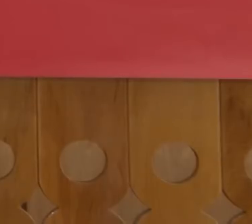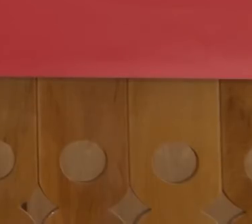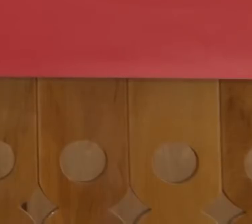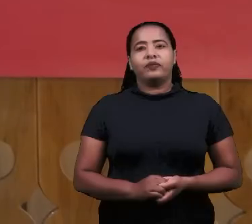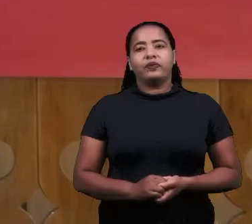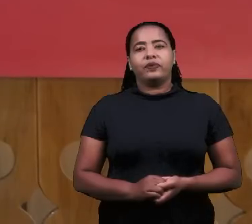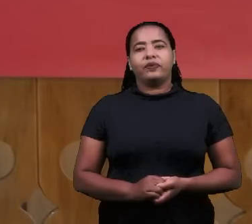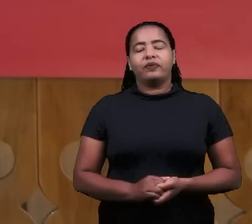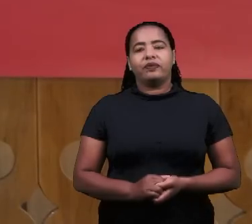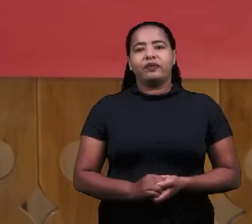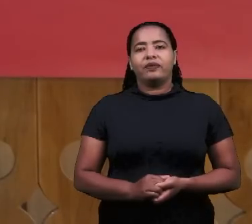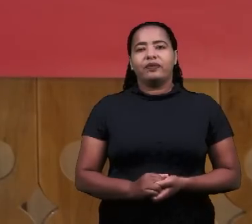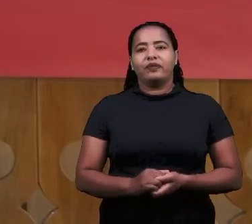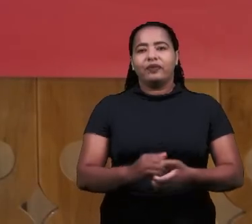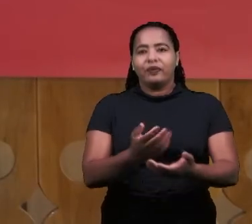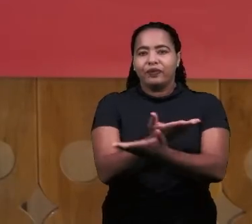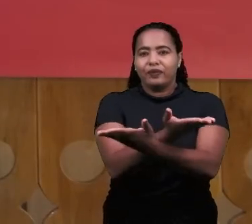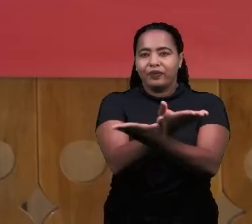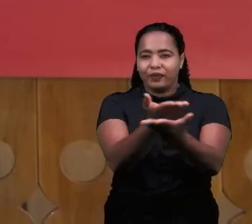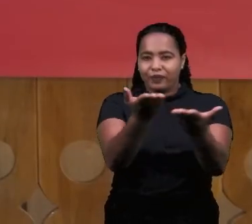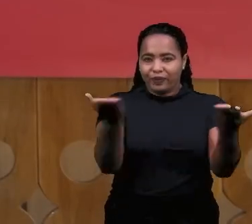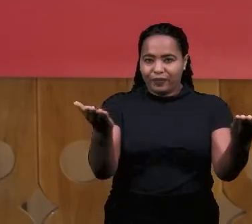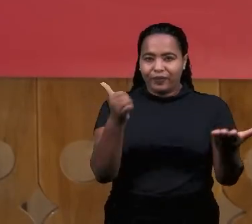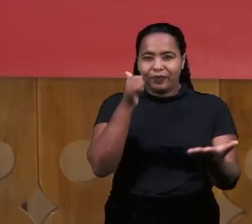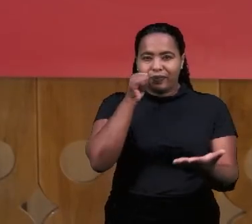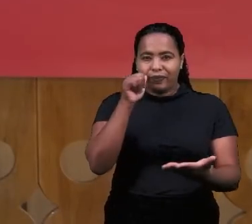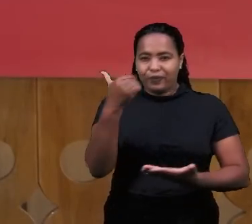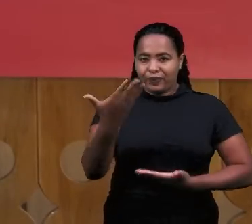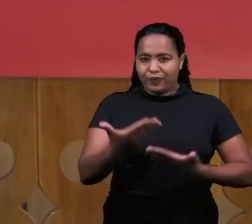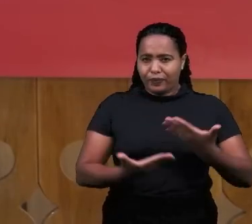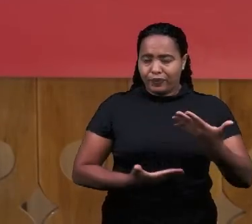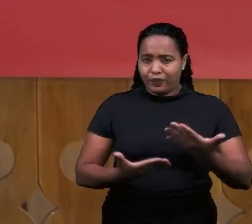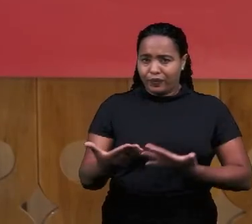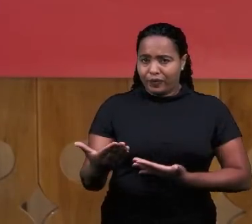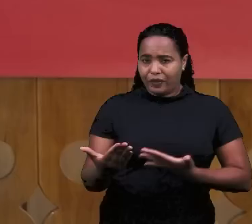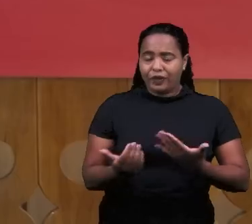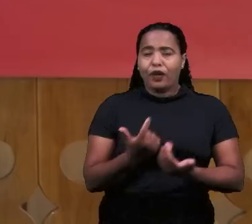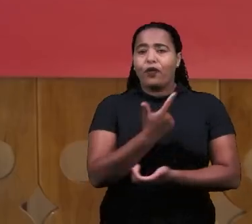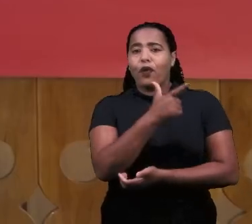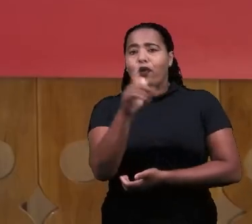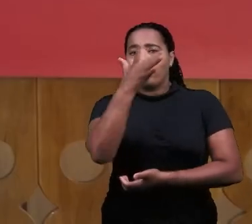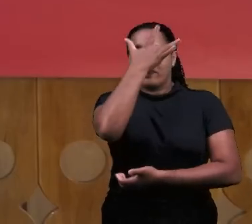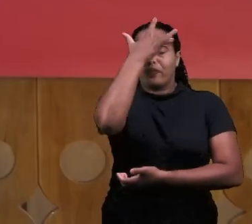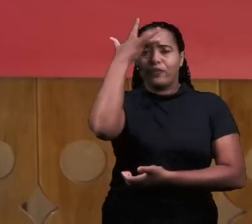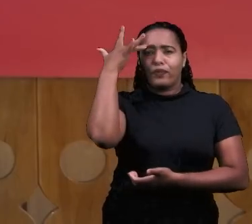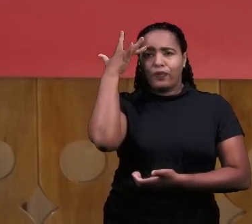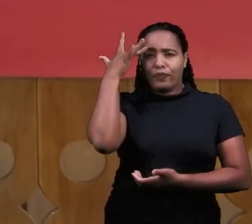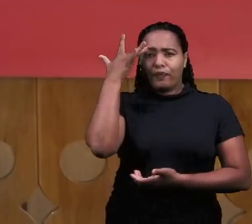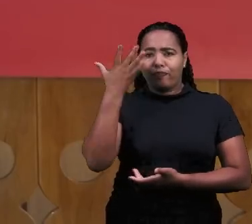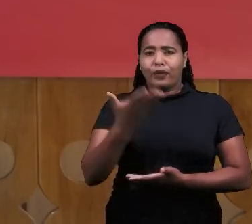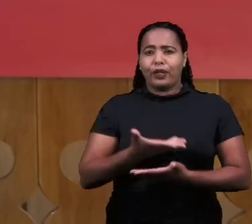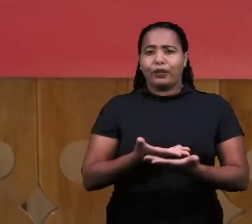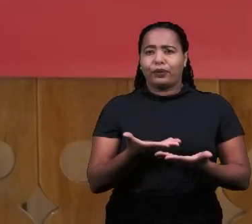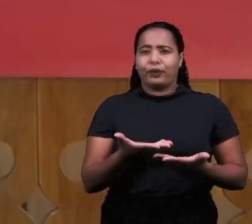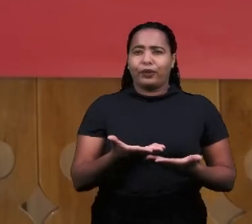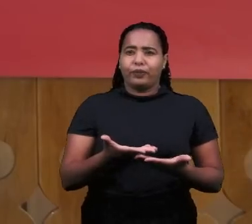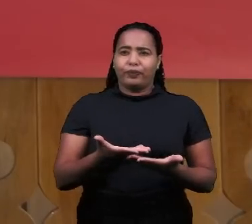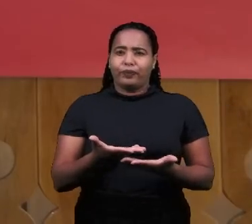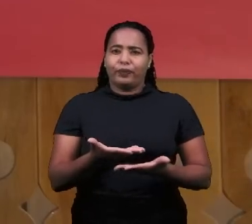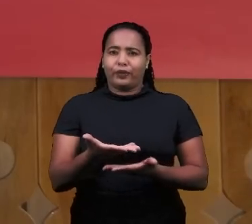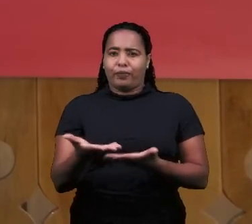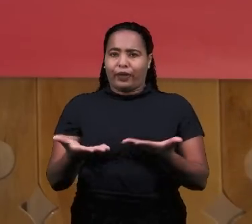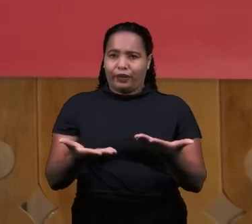Eu saúdo a todas as irmãs e os demais participantes deste seminário para senhores